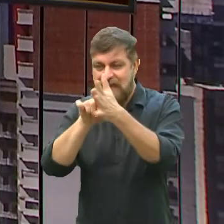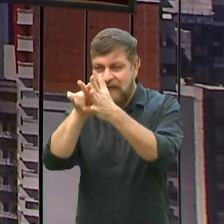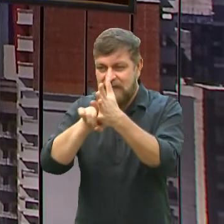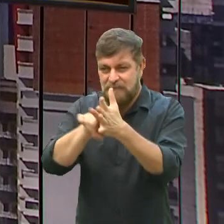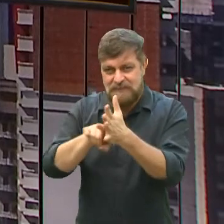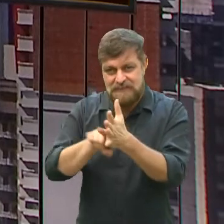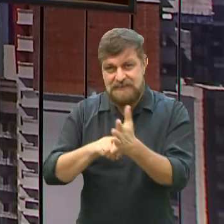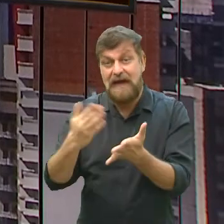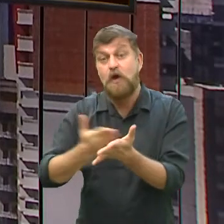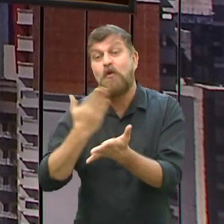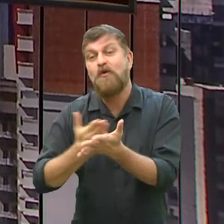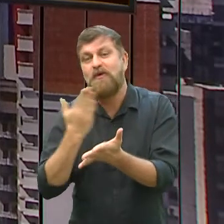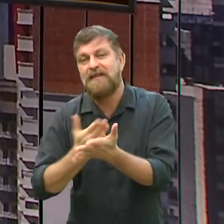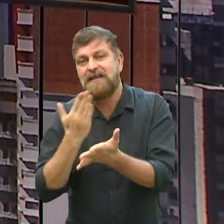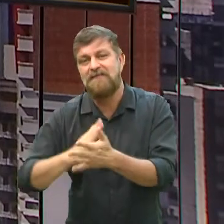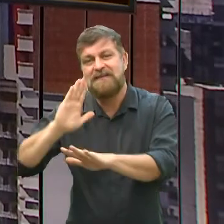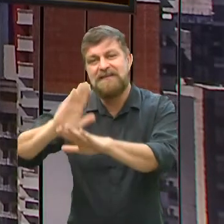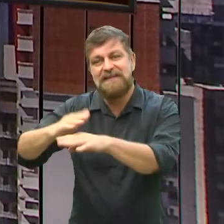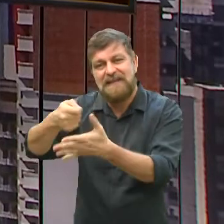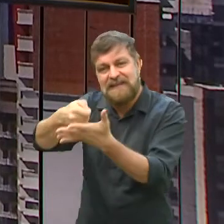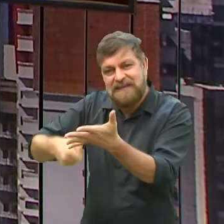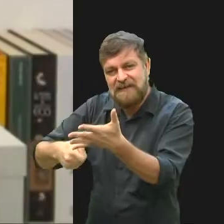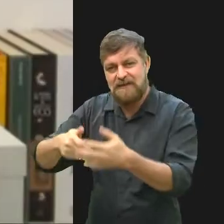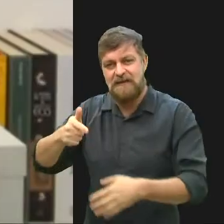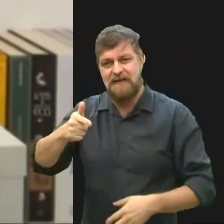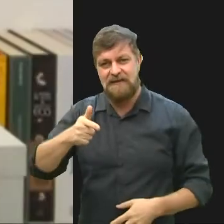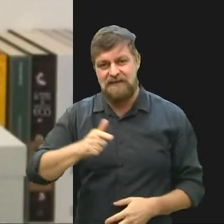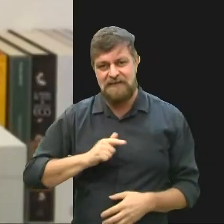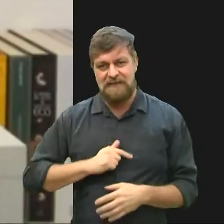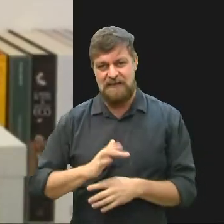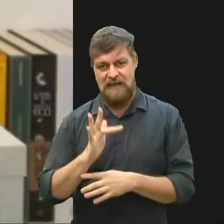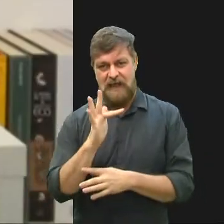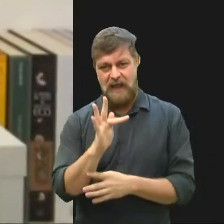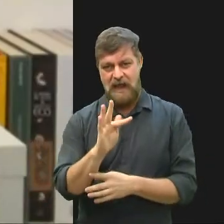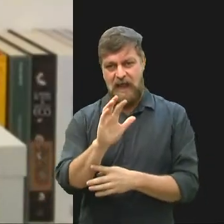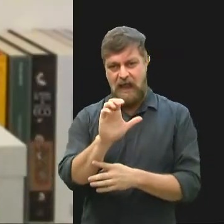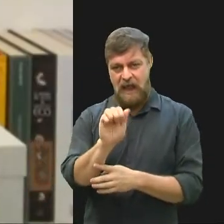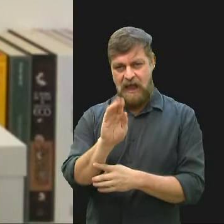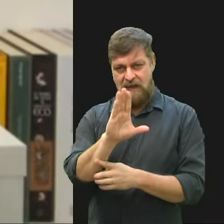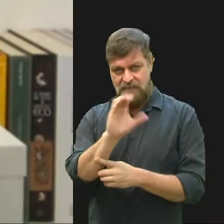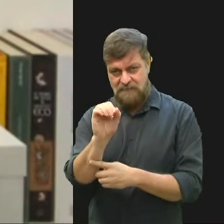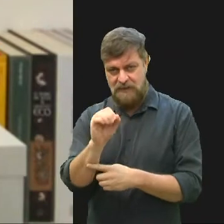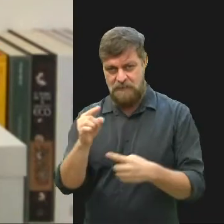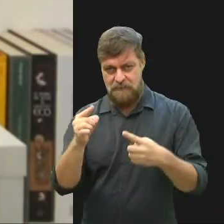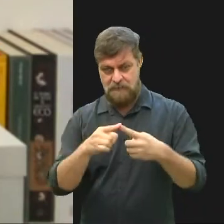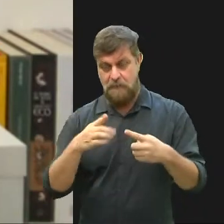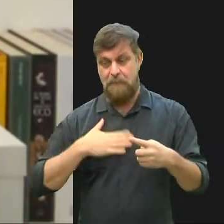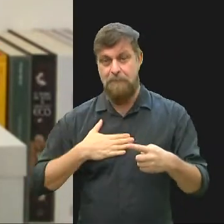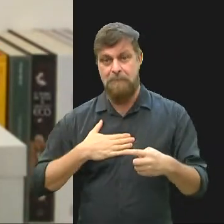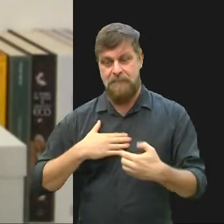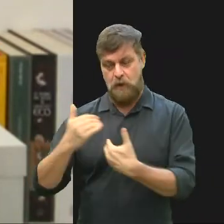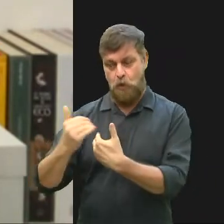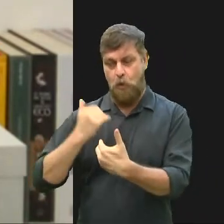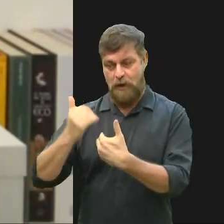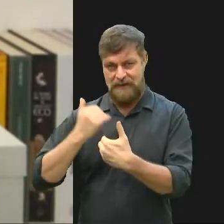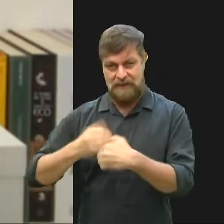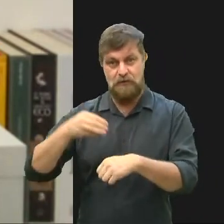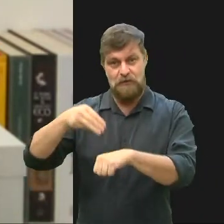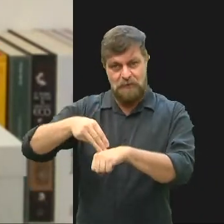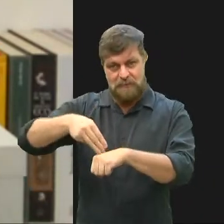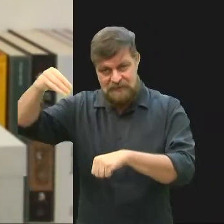você no livro? Então, tem o Flávio José Simeone, que foi o meu orientador no mestrado,